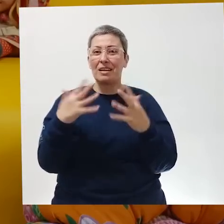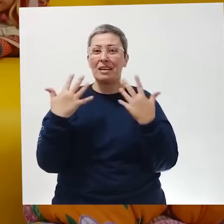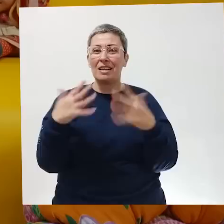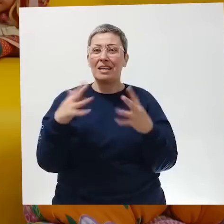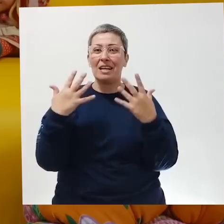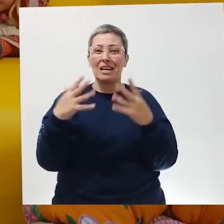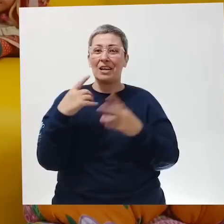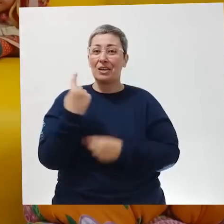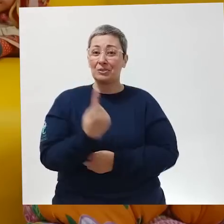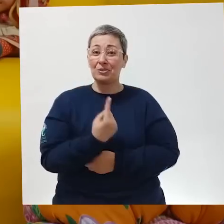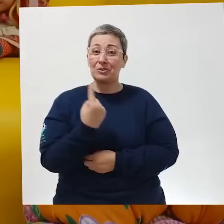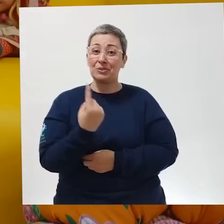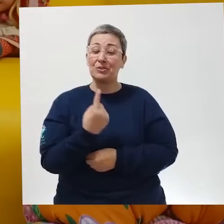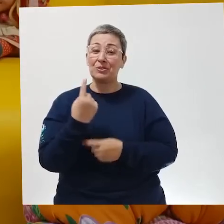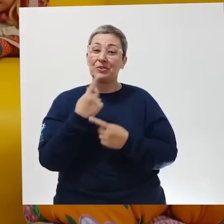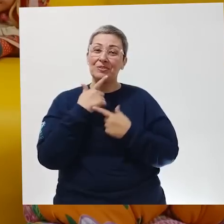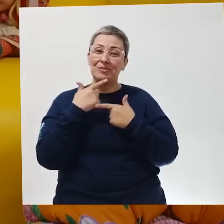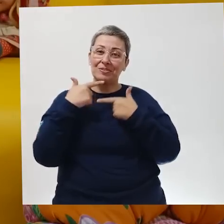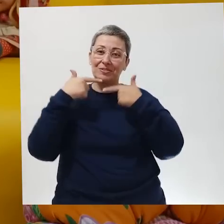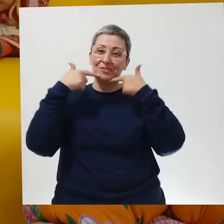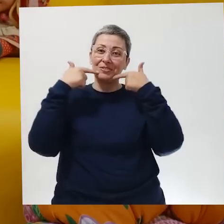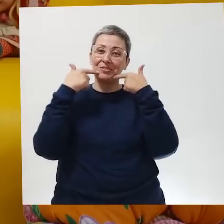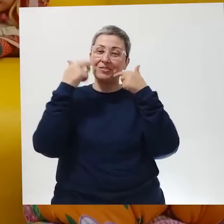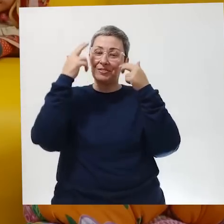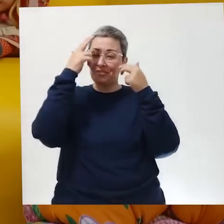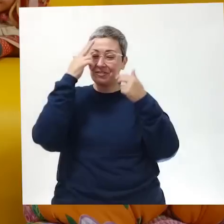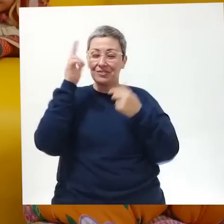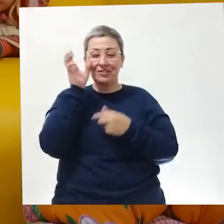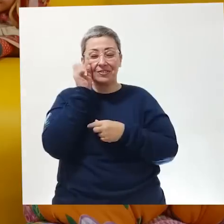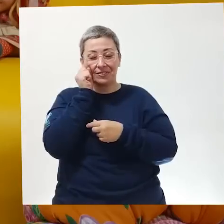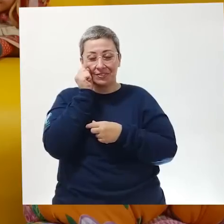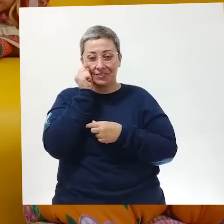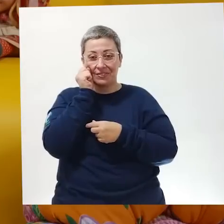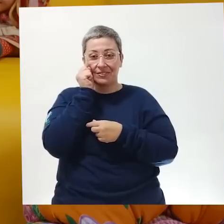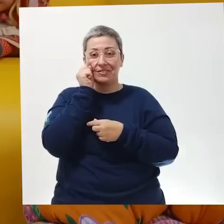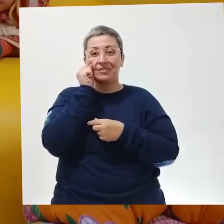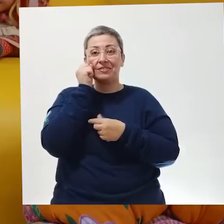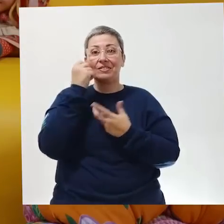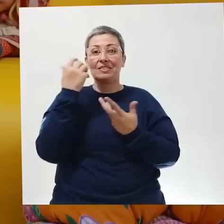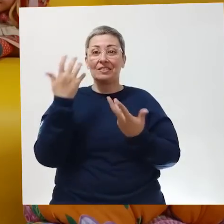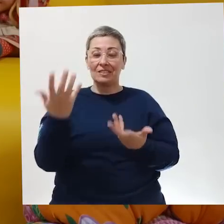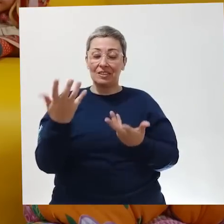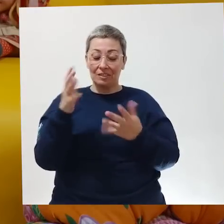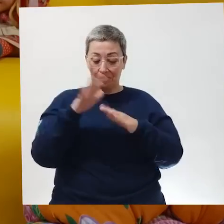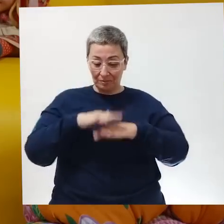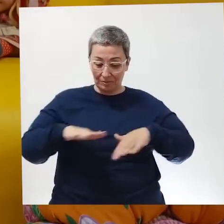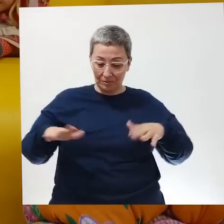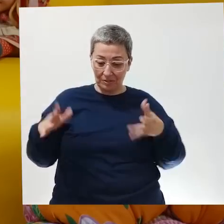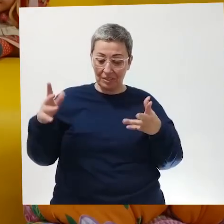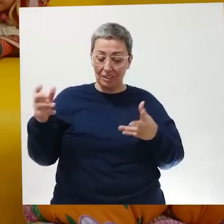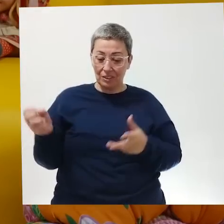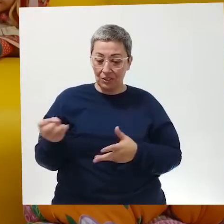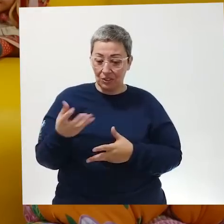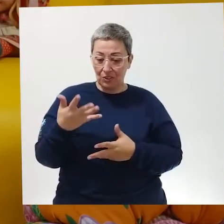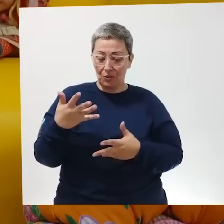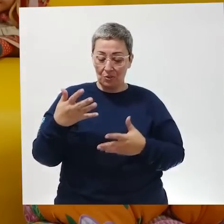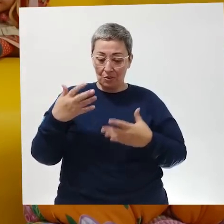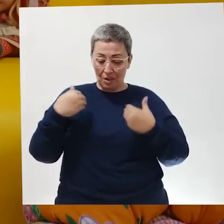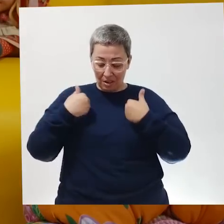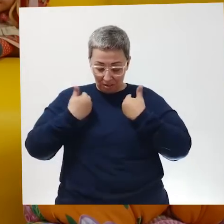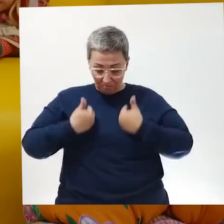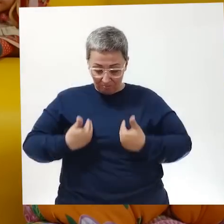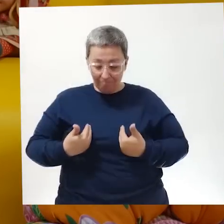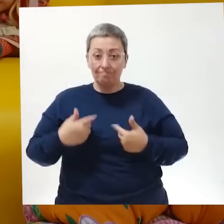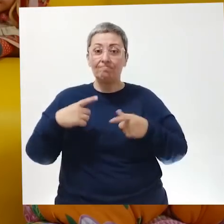palma sozinha, sorrindo para o meu sono. A criança nova que habita onde